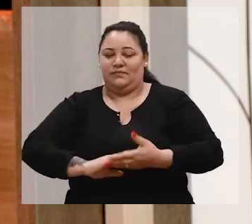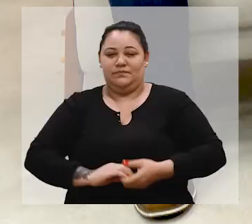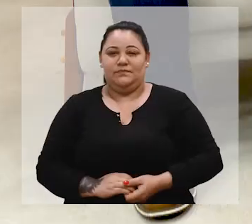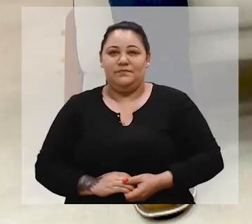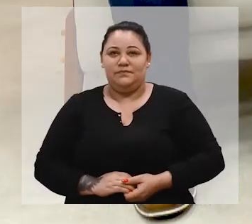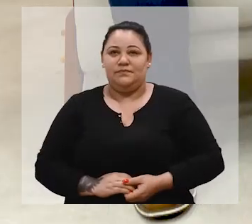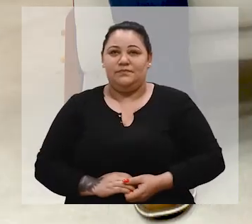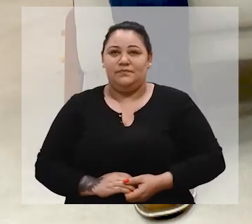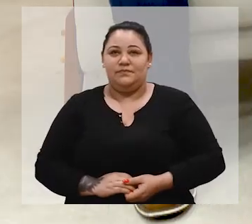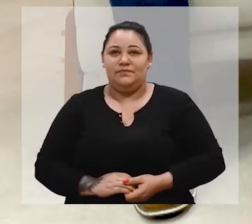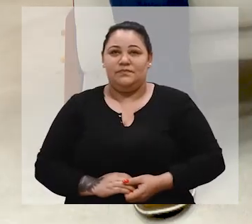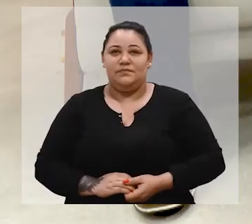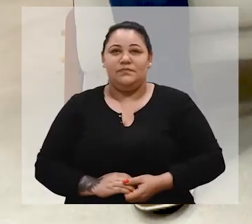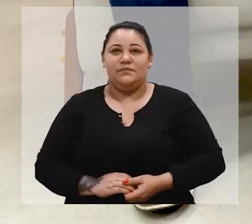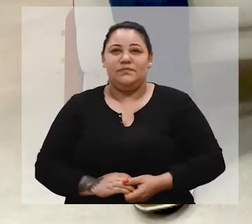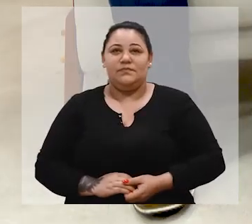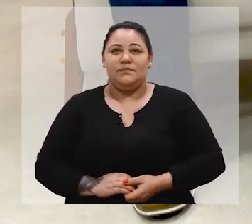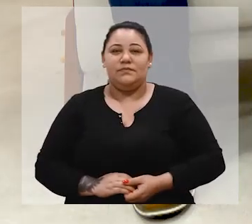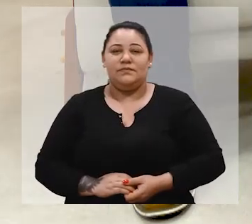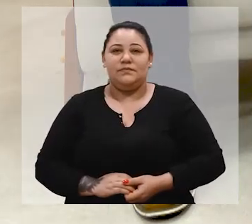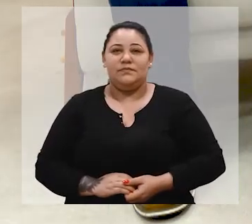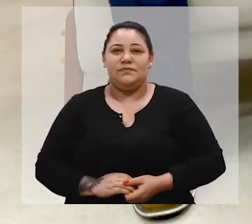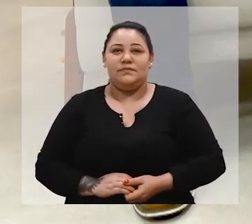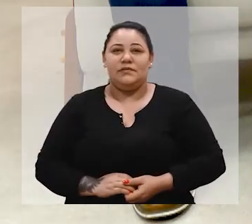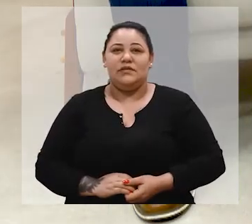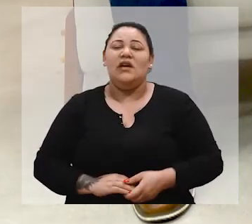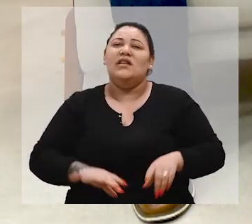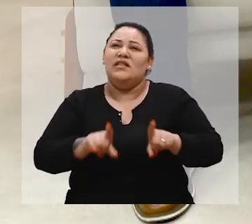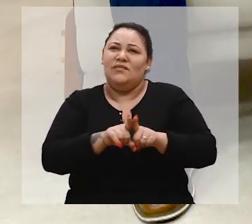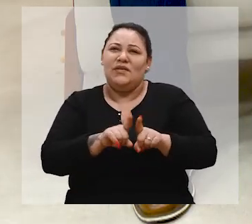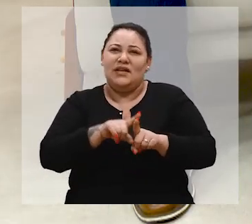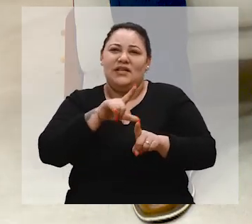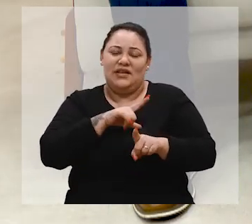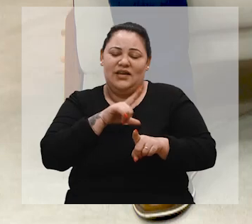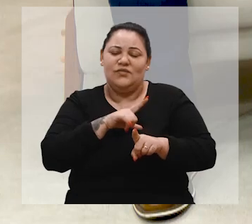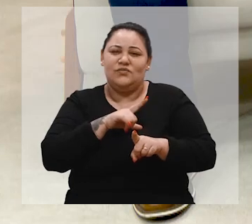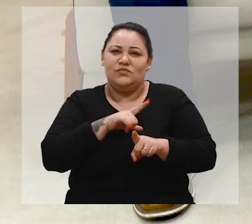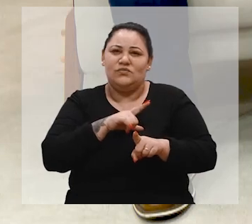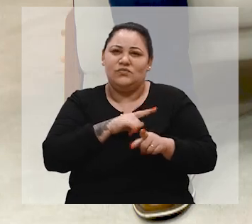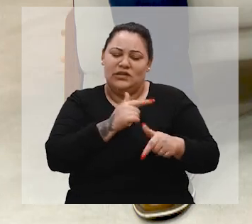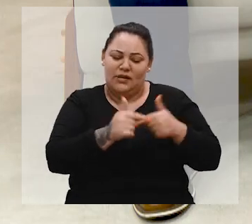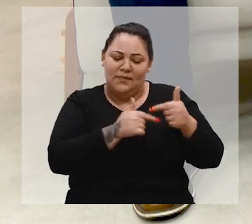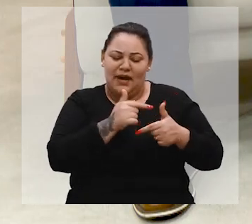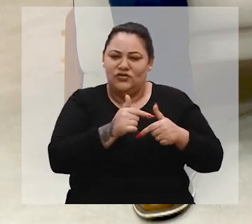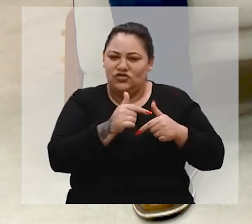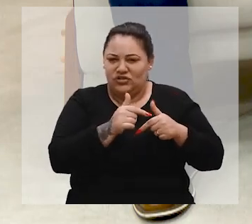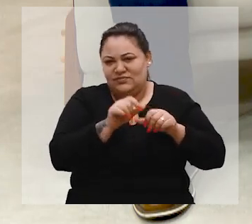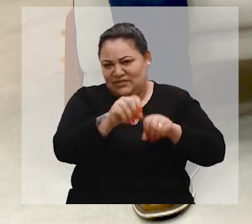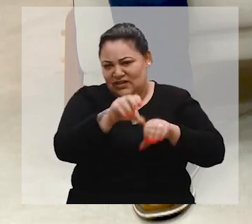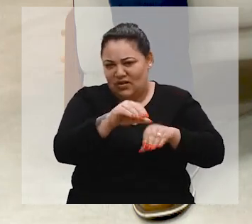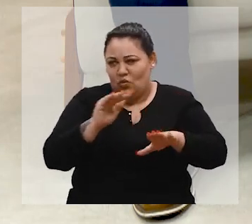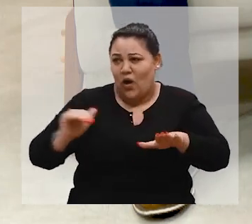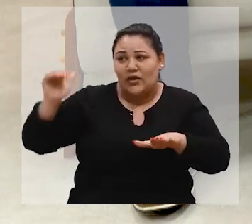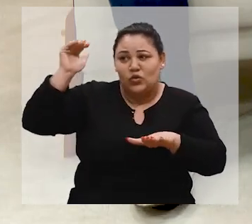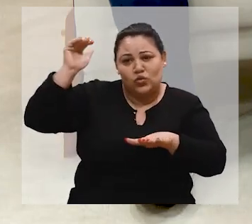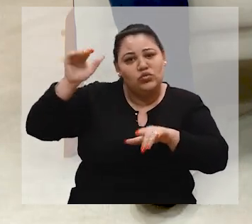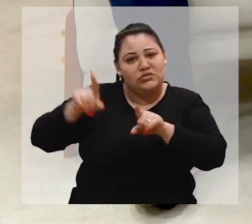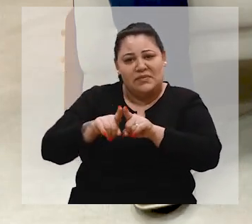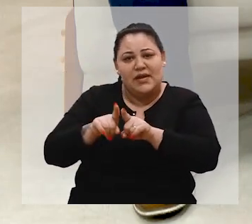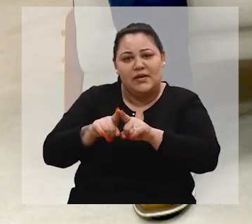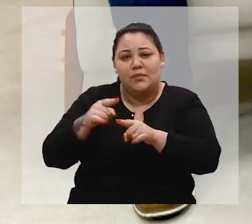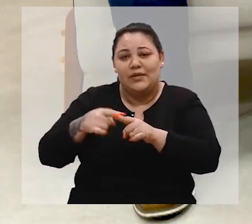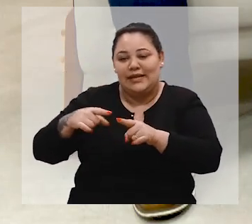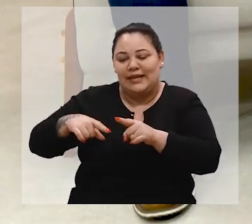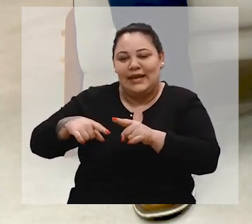é. Uhum. E existe também um processo de orientação ao adulto, porque aqui